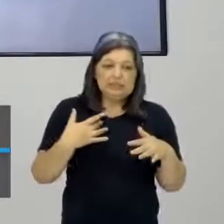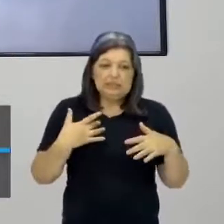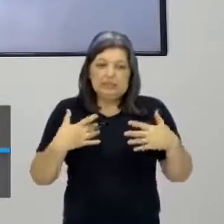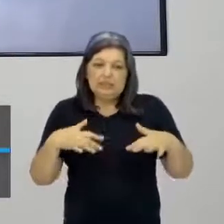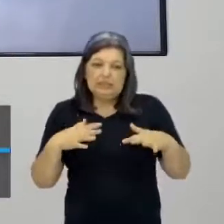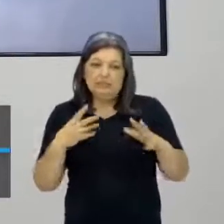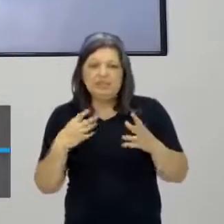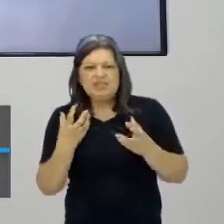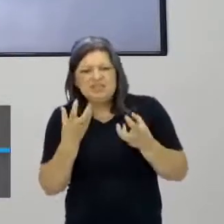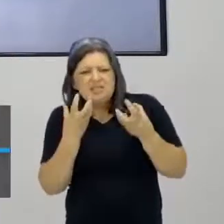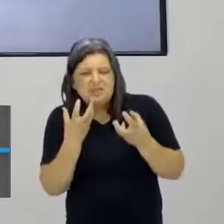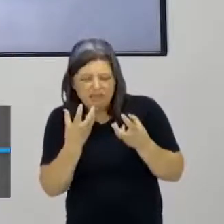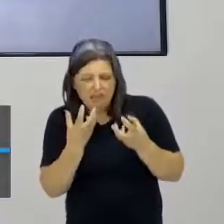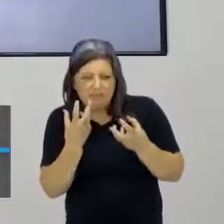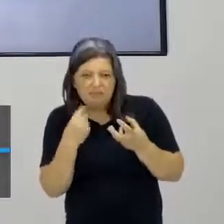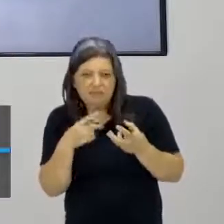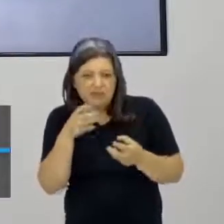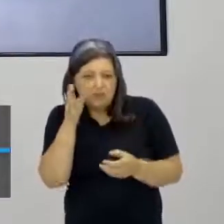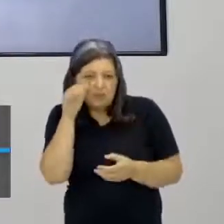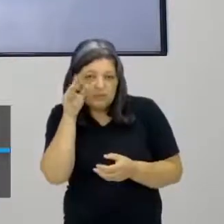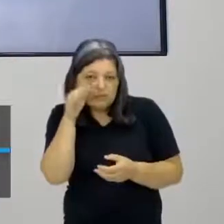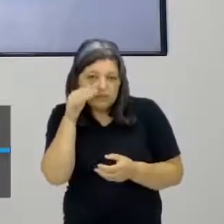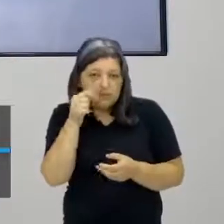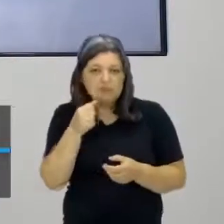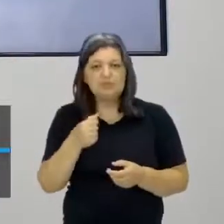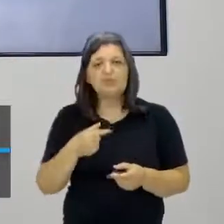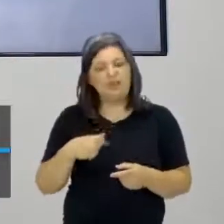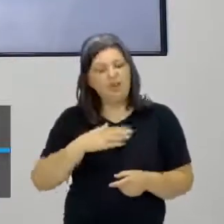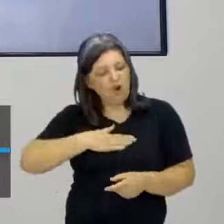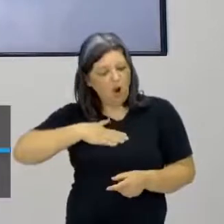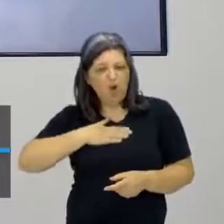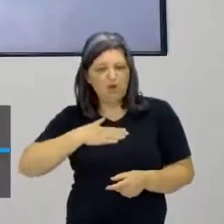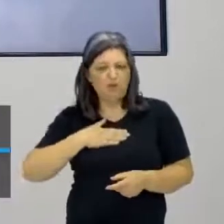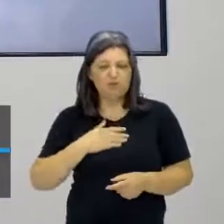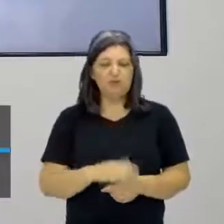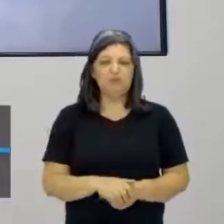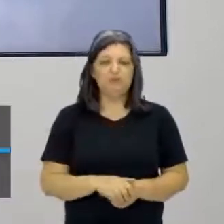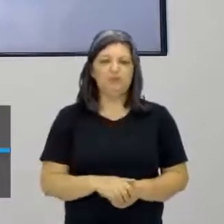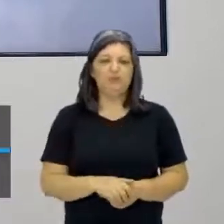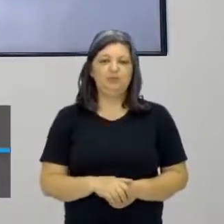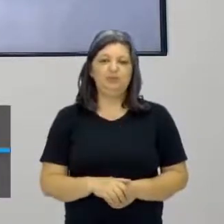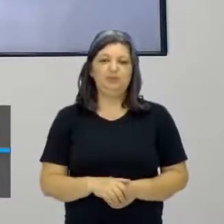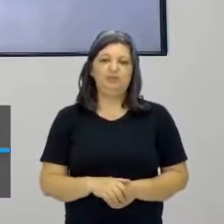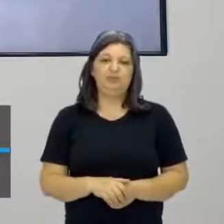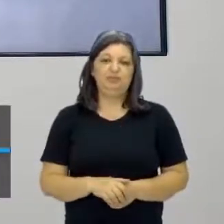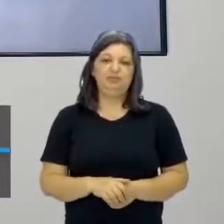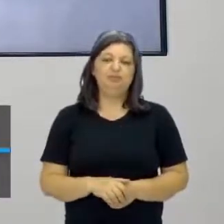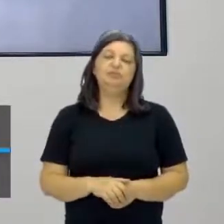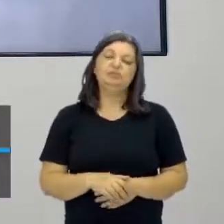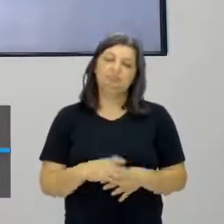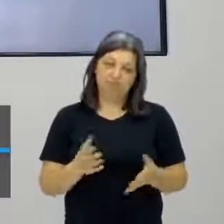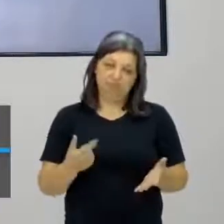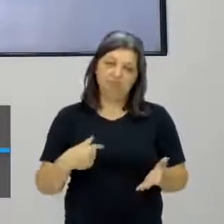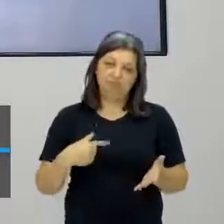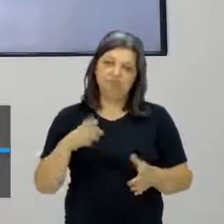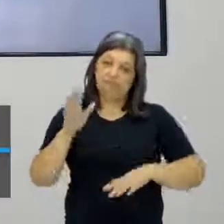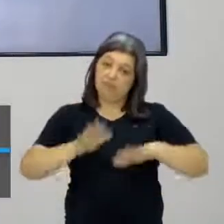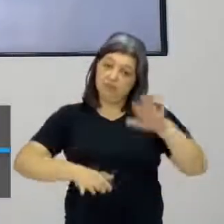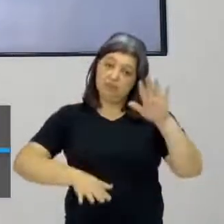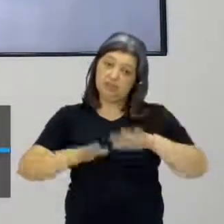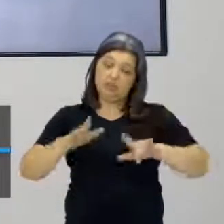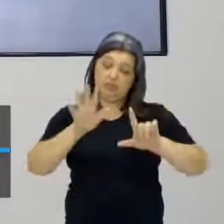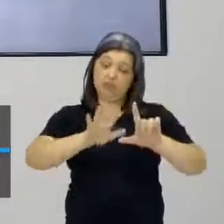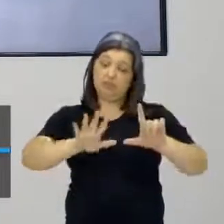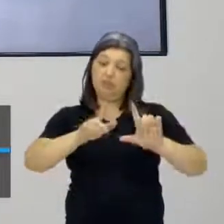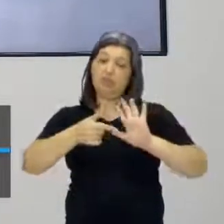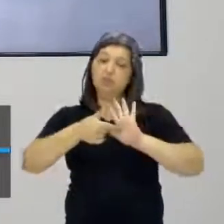que ele quer ver, porque assim, é desconfortável, mas eu gosto. Então, é mais ou menos isso que essa imagem